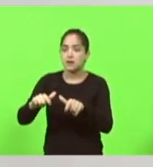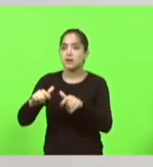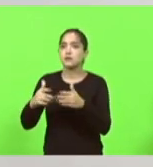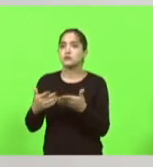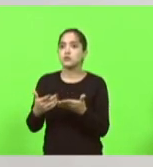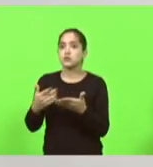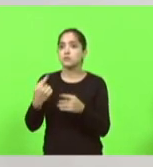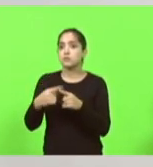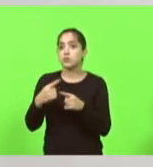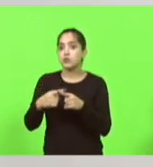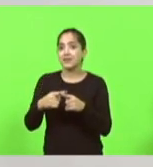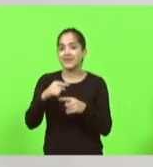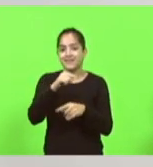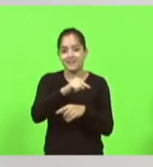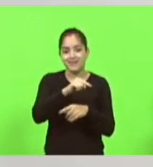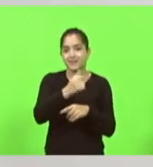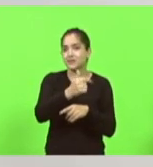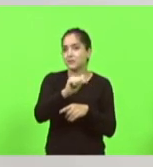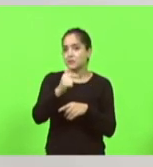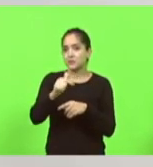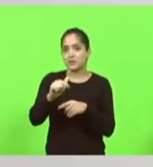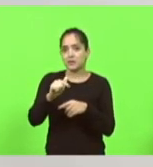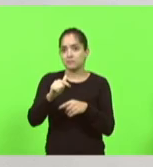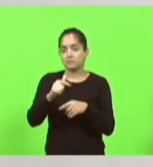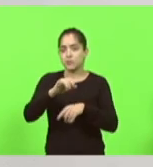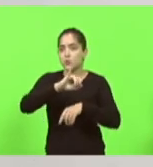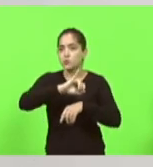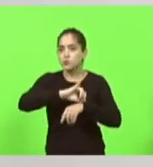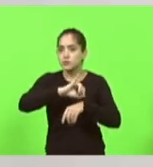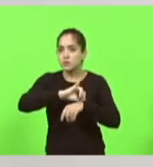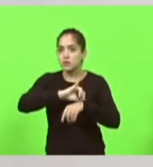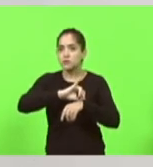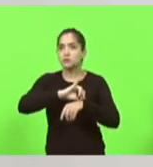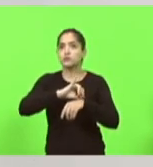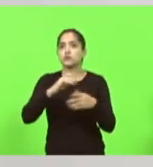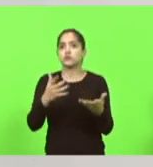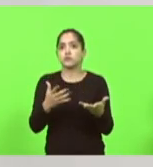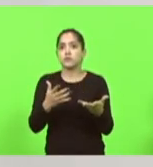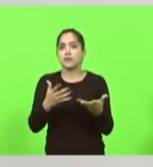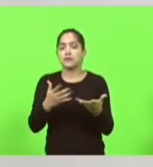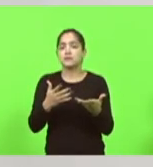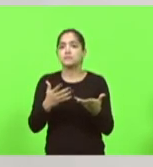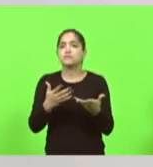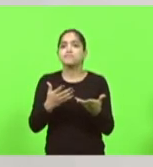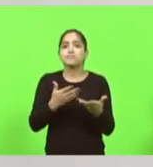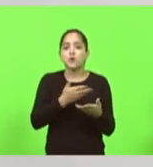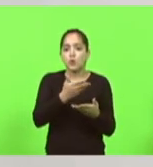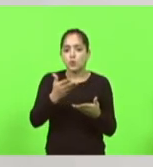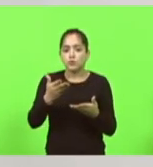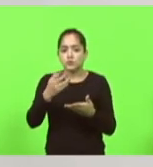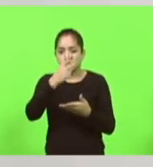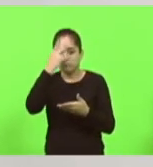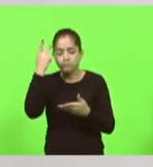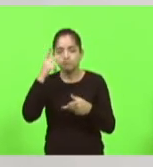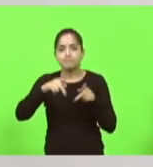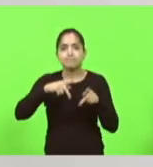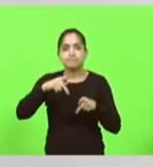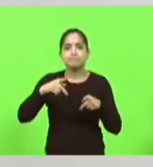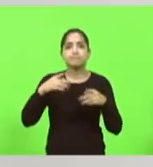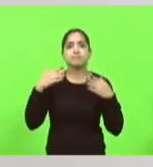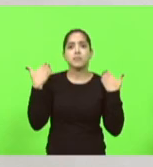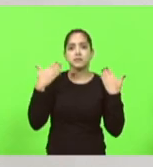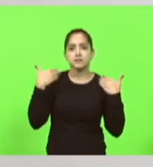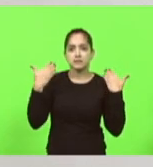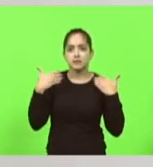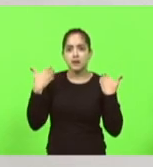porque Tubarão ainda não há um centro de convivência que dê esse conforto, um coração, onde os munícipes possam passear com a sua família,